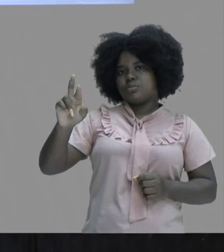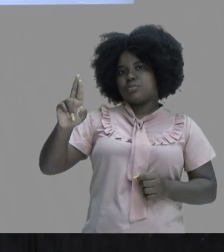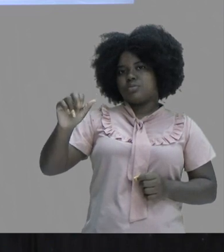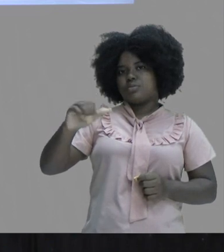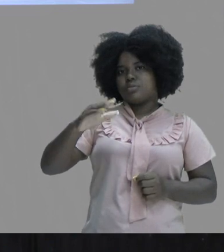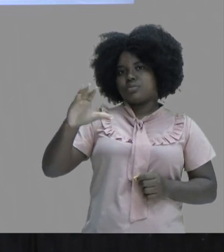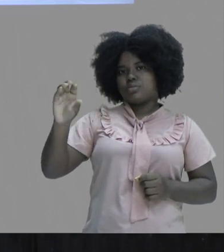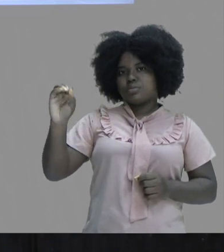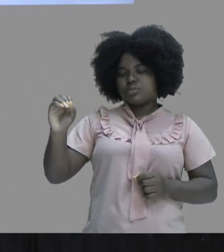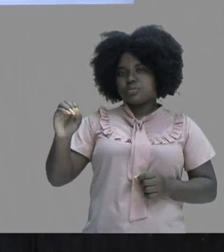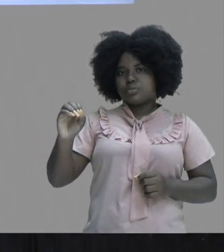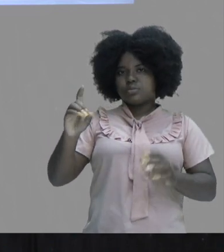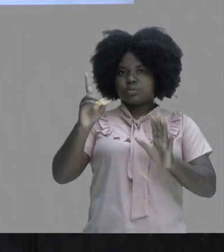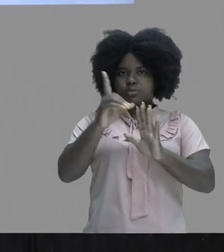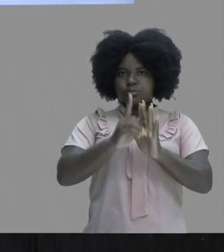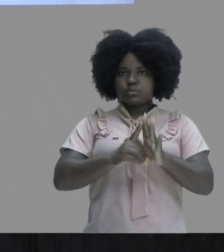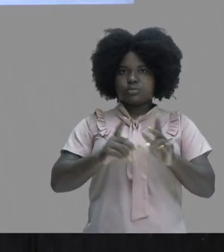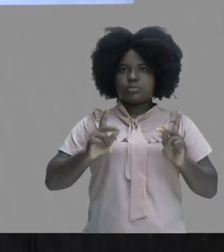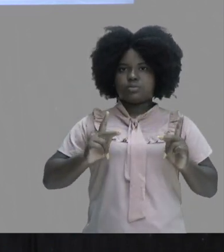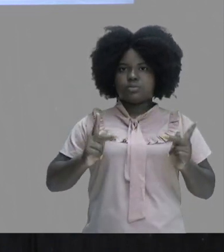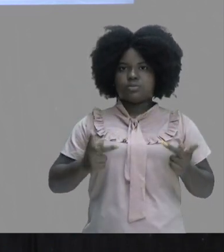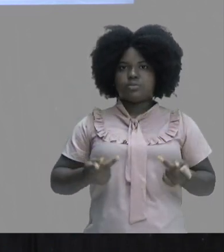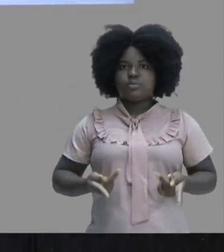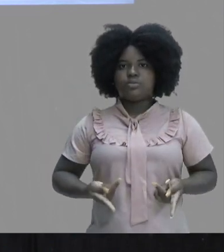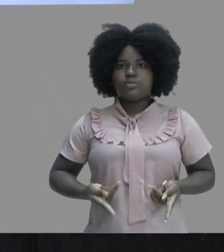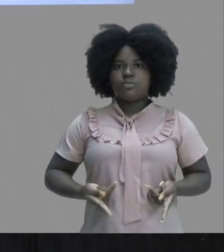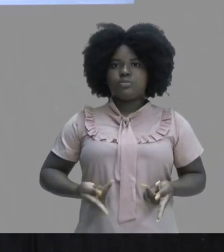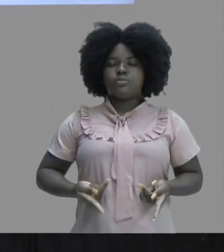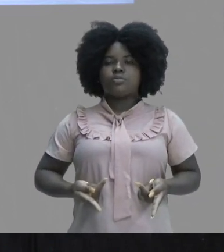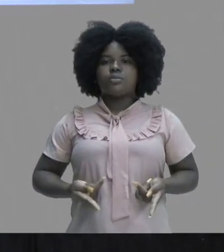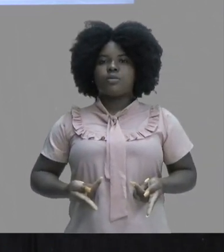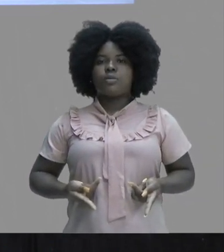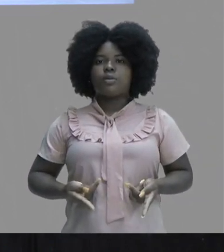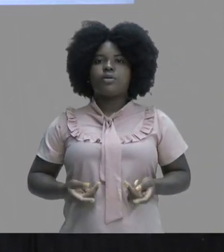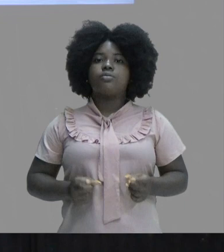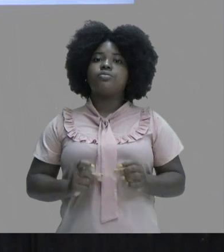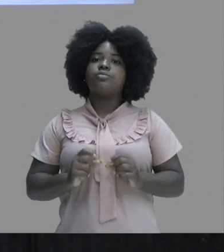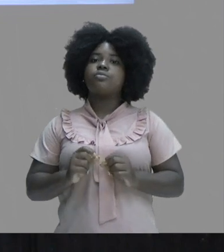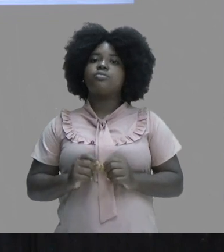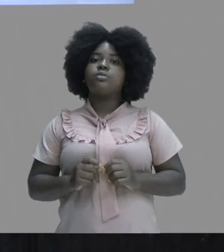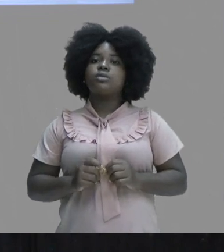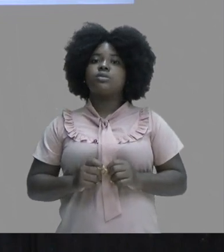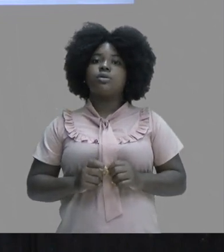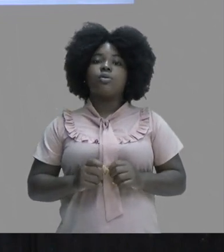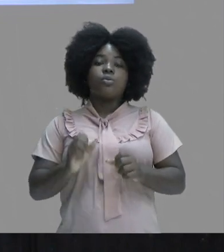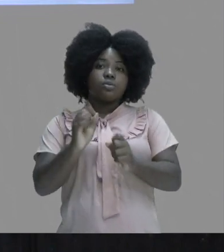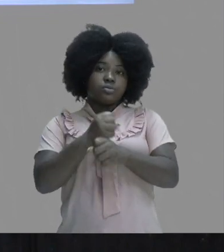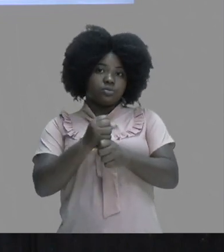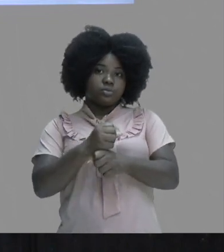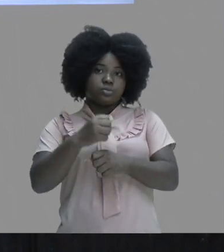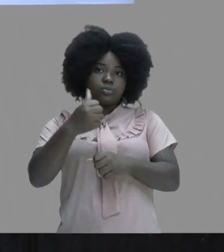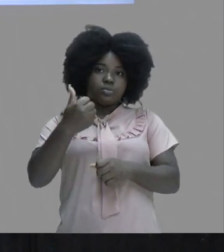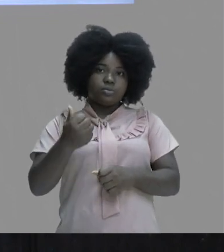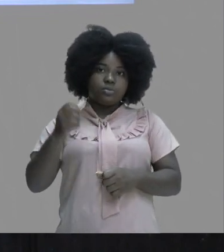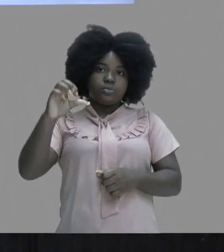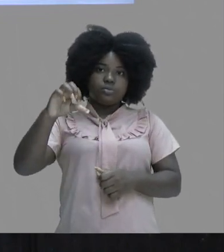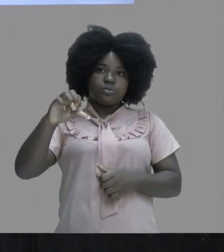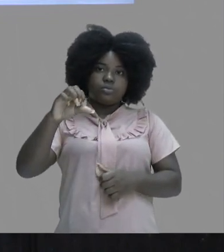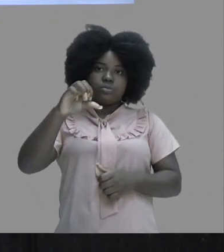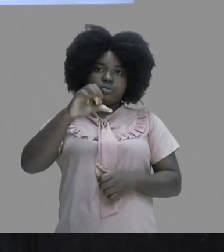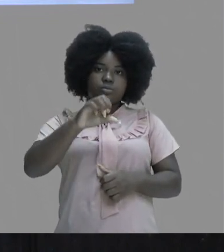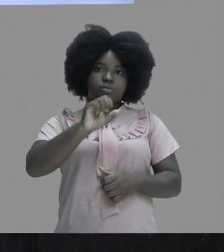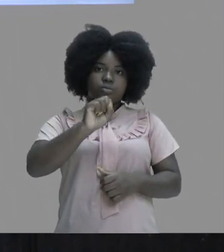A declaração é de 1948. O documento inicial é de 1945, depois da Segunda